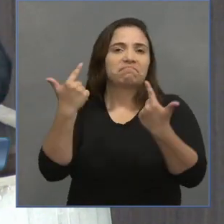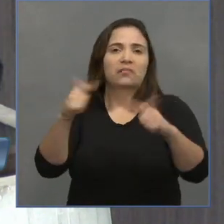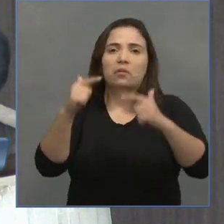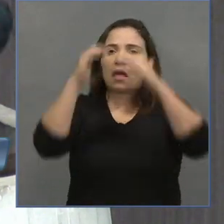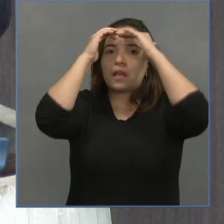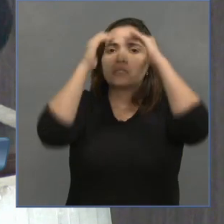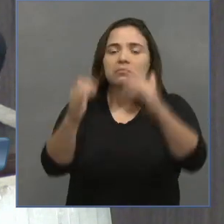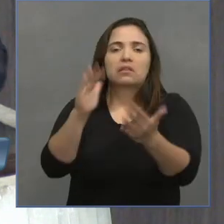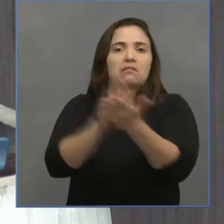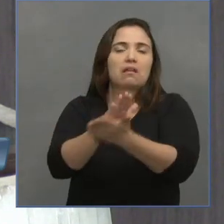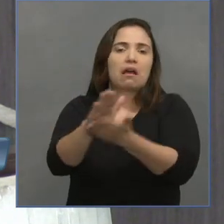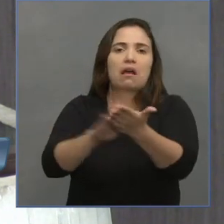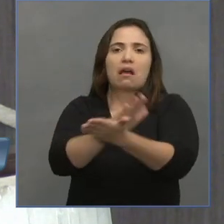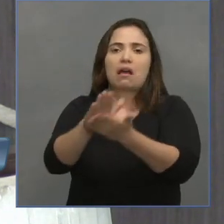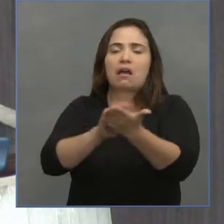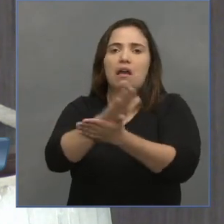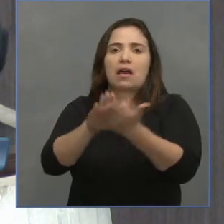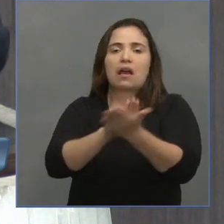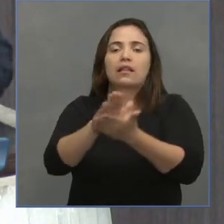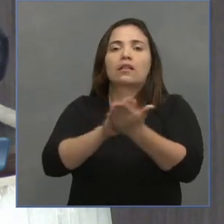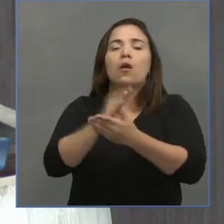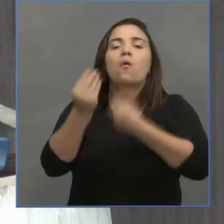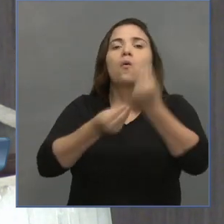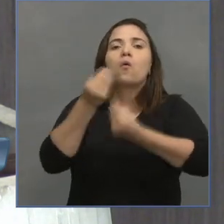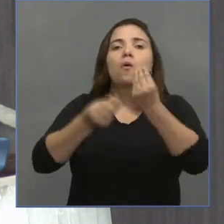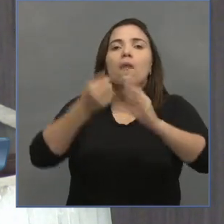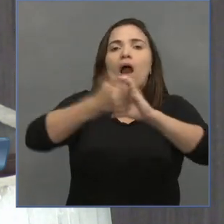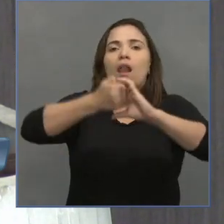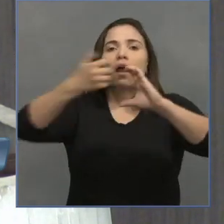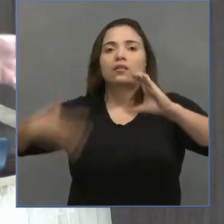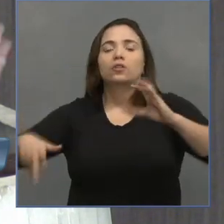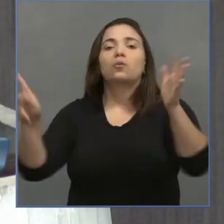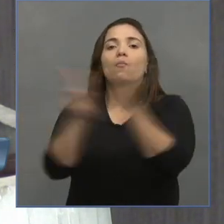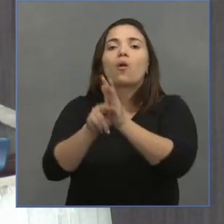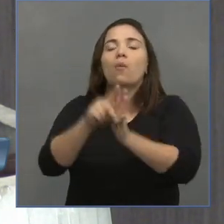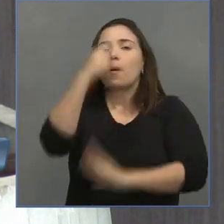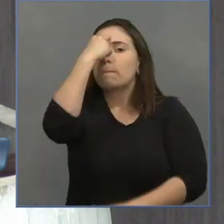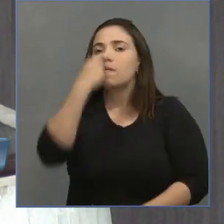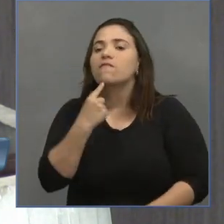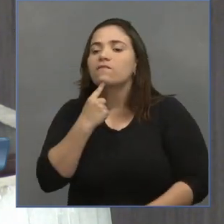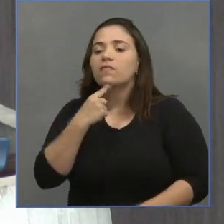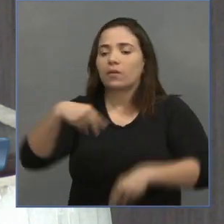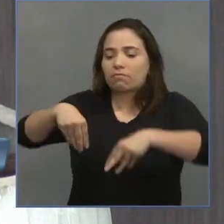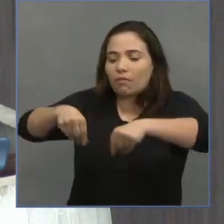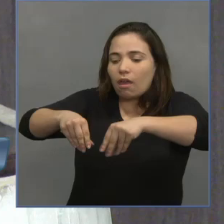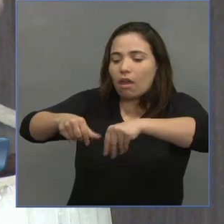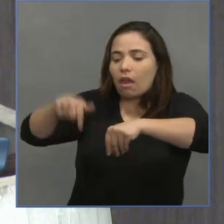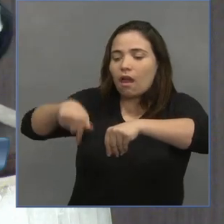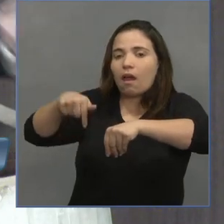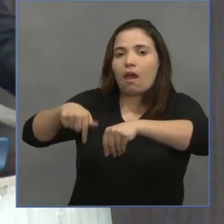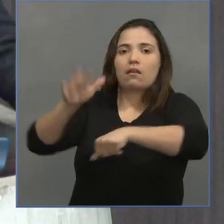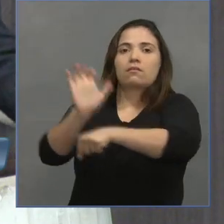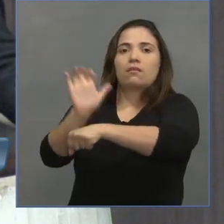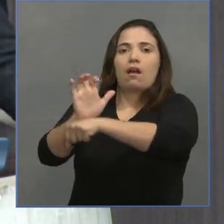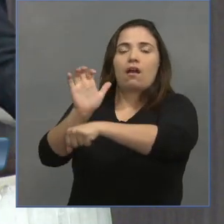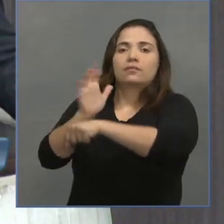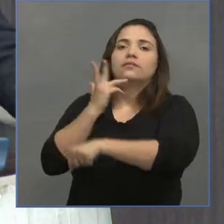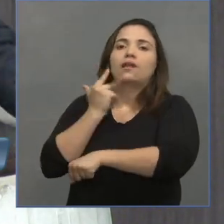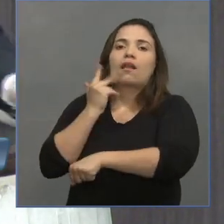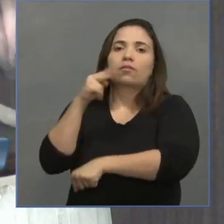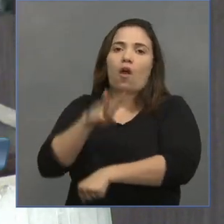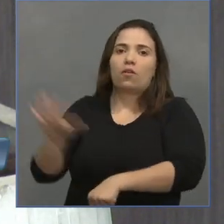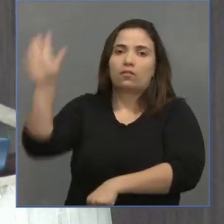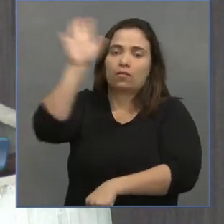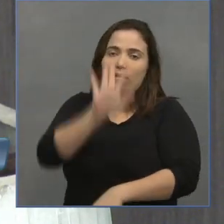as características inerentes ao nosso bioma, aos nossos ecossistemas. Pior do que isso, as